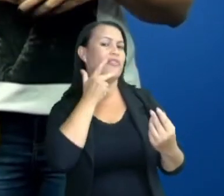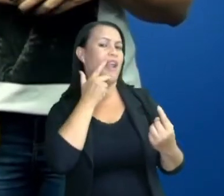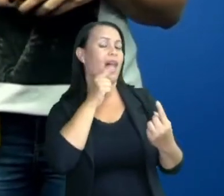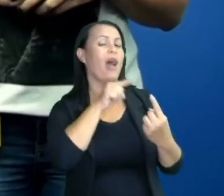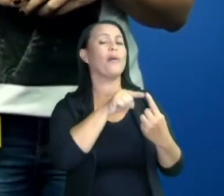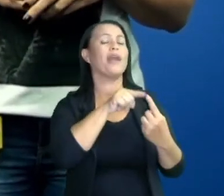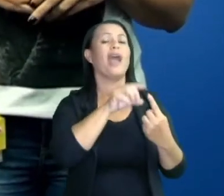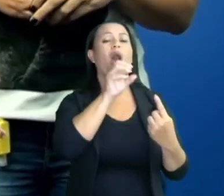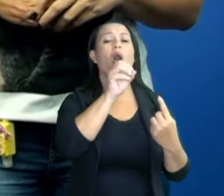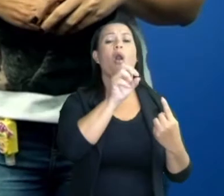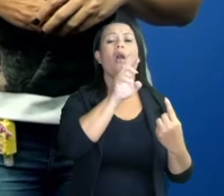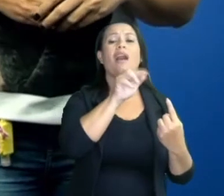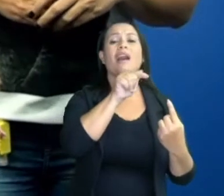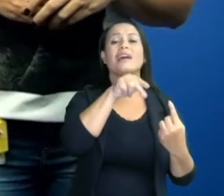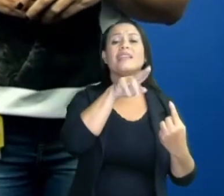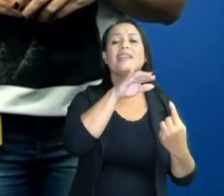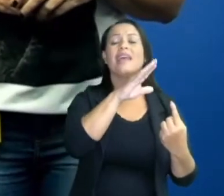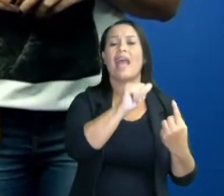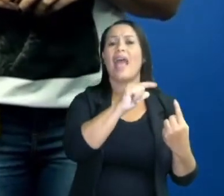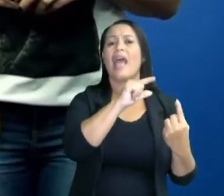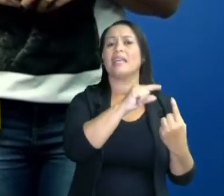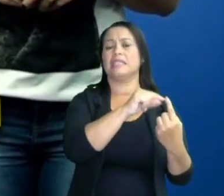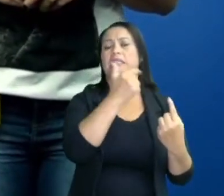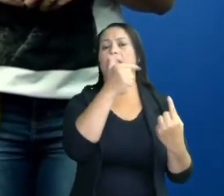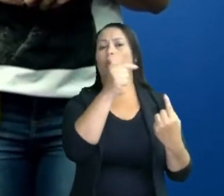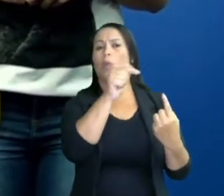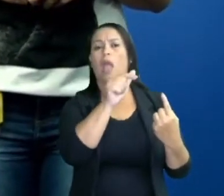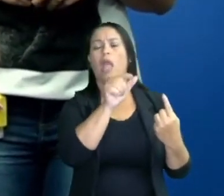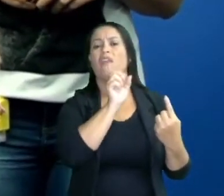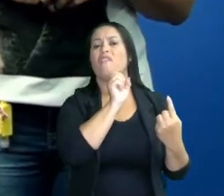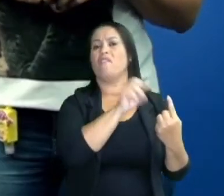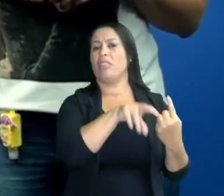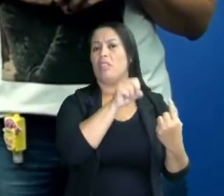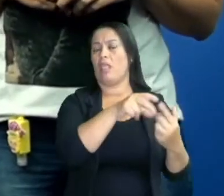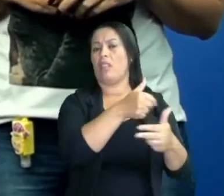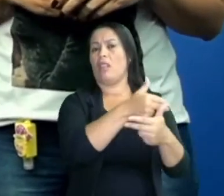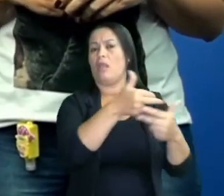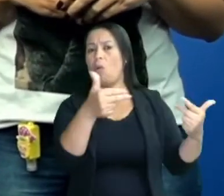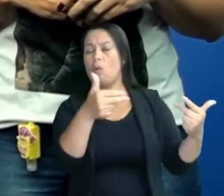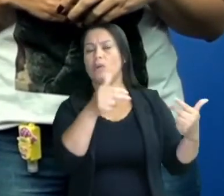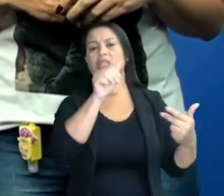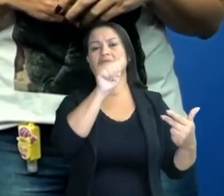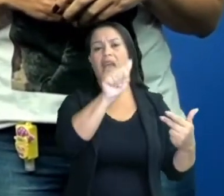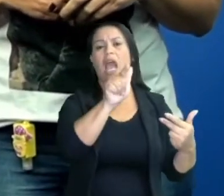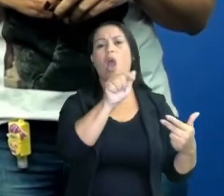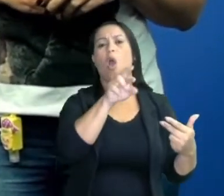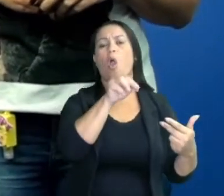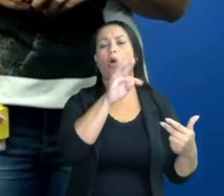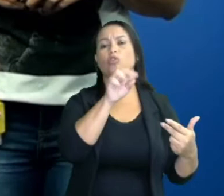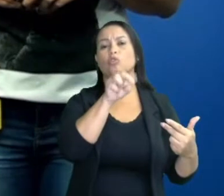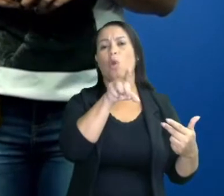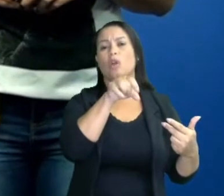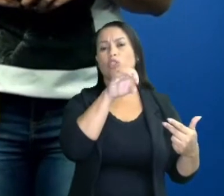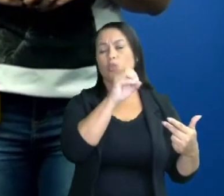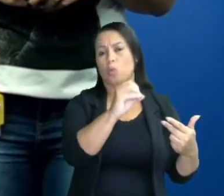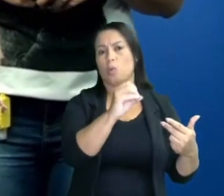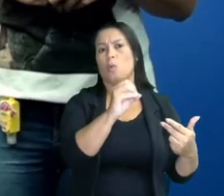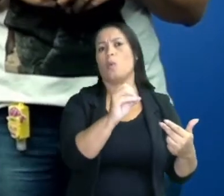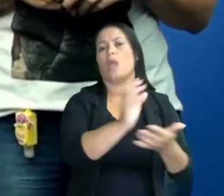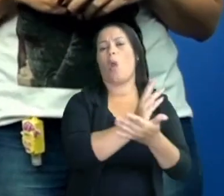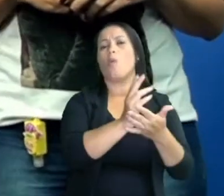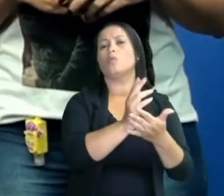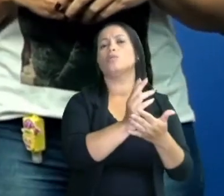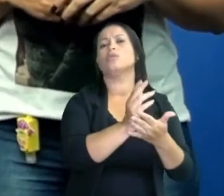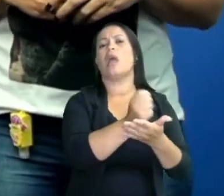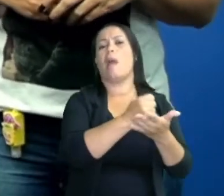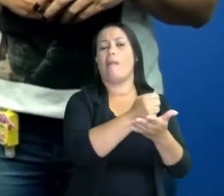onde busca-se o uso do não agrotóxico e é muito prejudicial ao meio ambiente né e ao ser humano